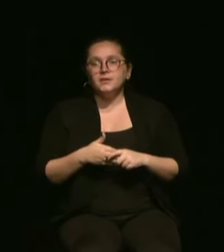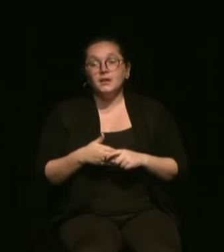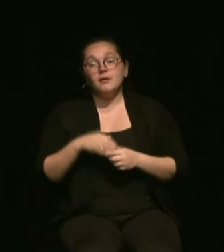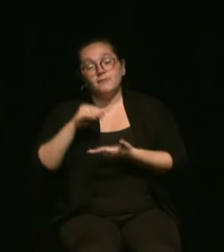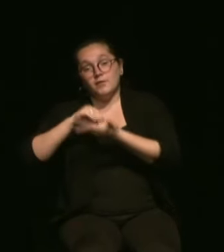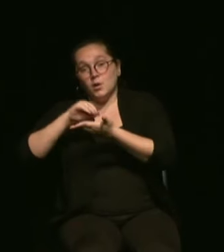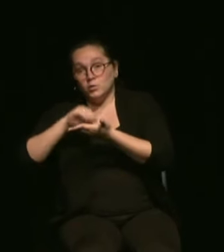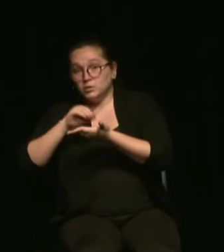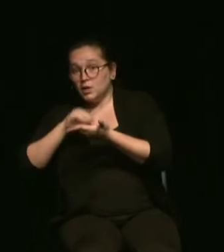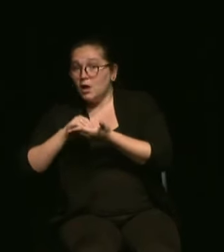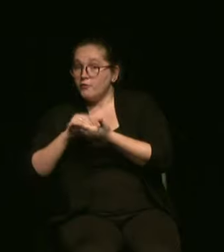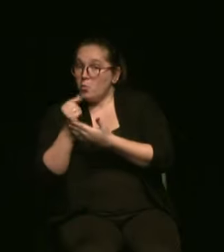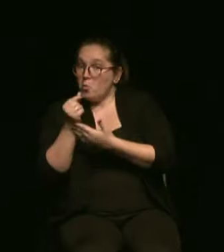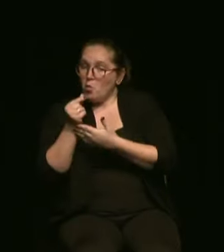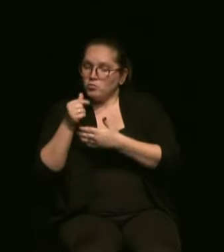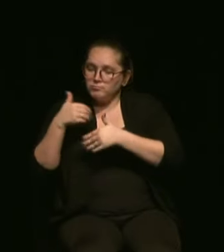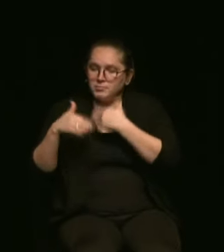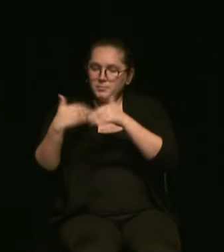pouco buriladas.